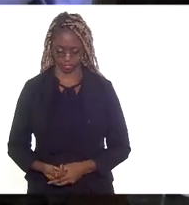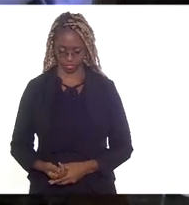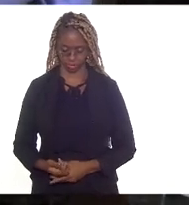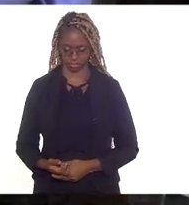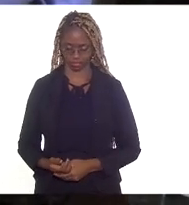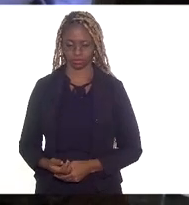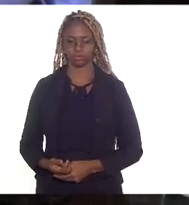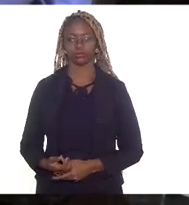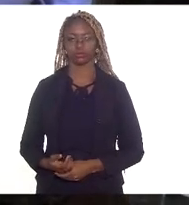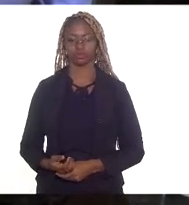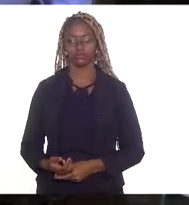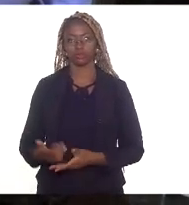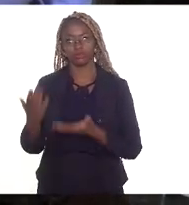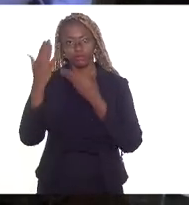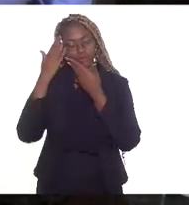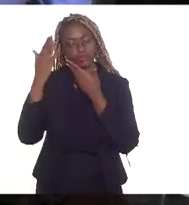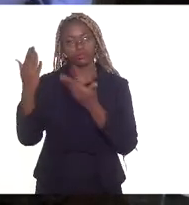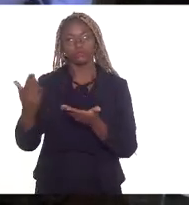Obrigado,